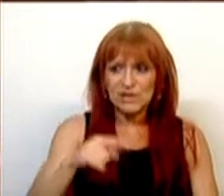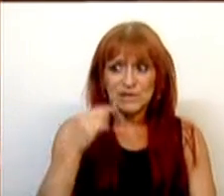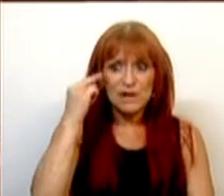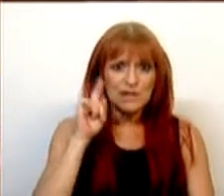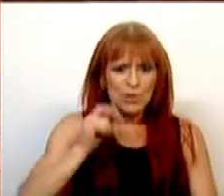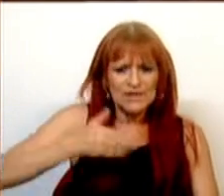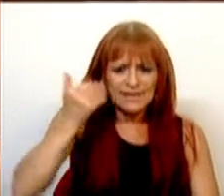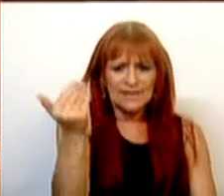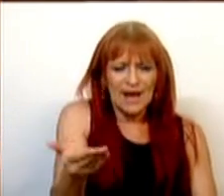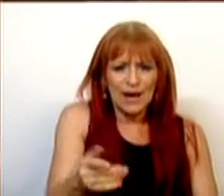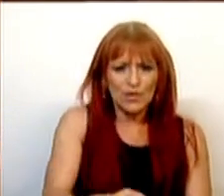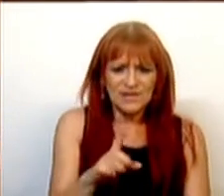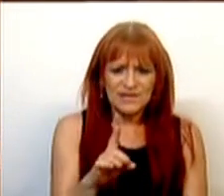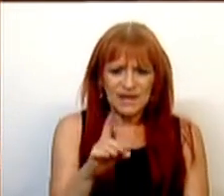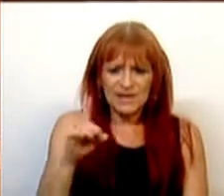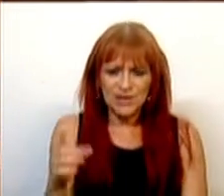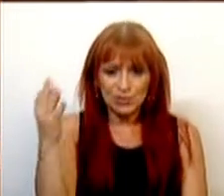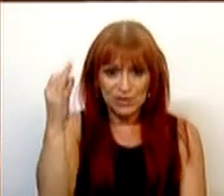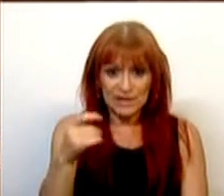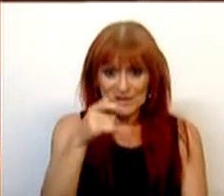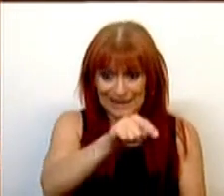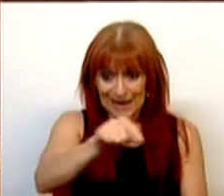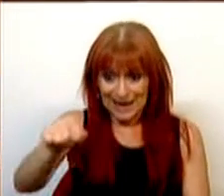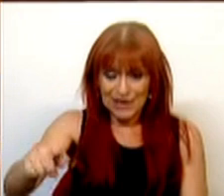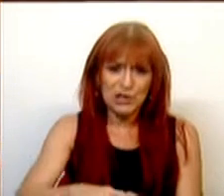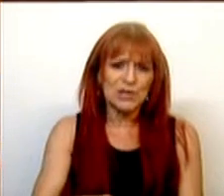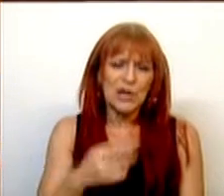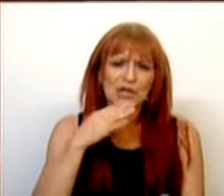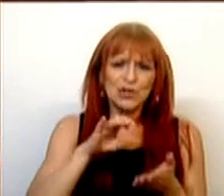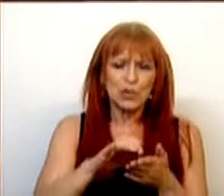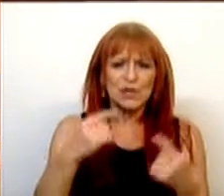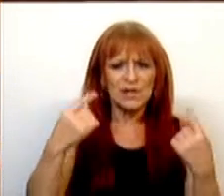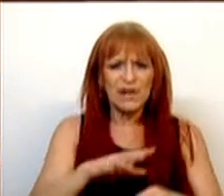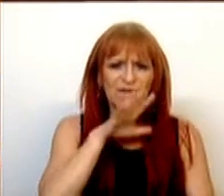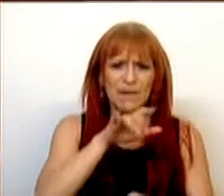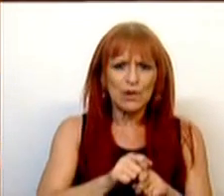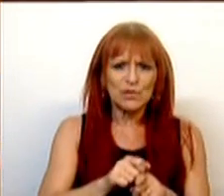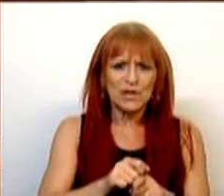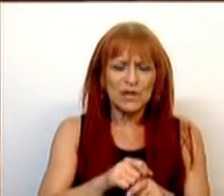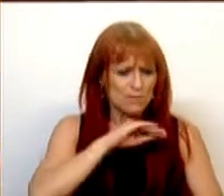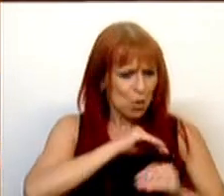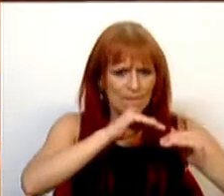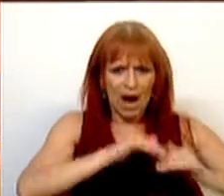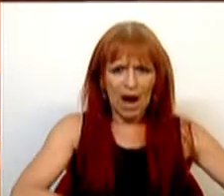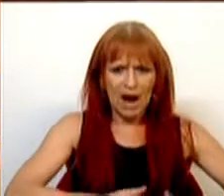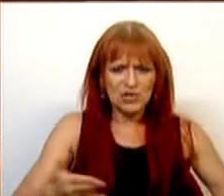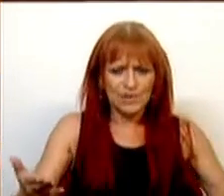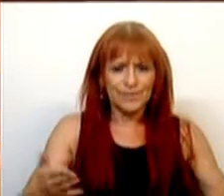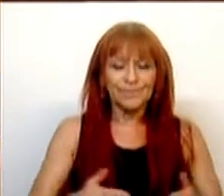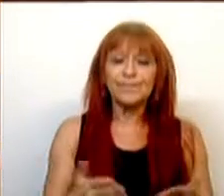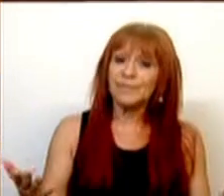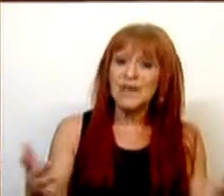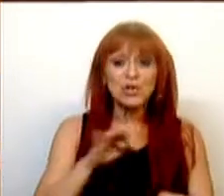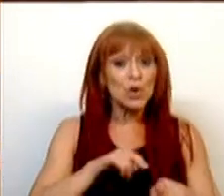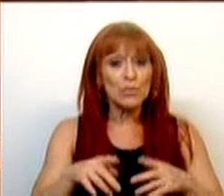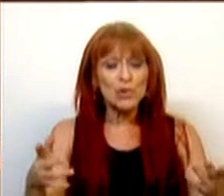especial relevância a que 66% destes casos são empréstimos detidos por famílias com mais baixos rendimentos.